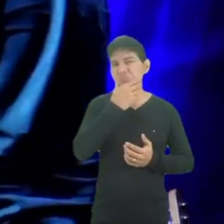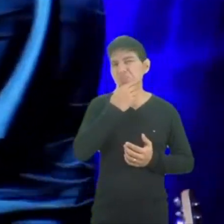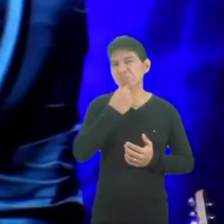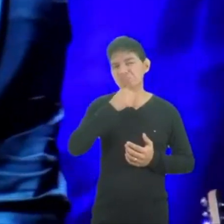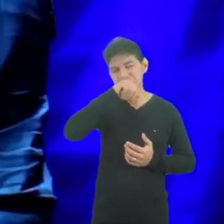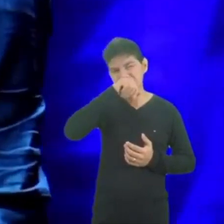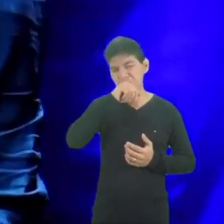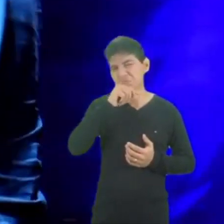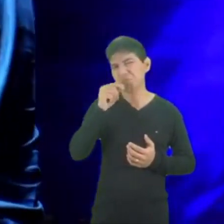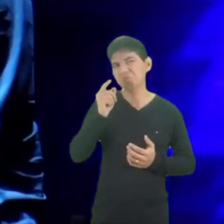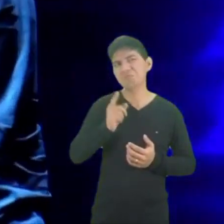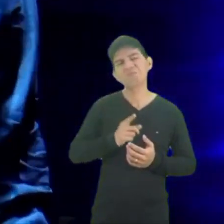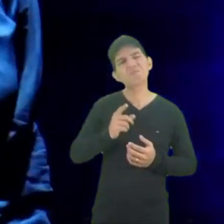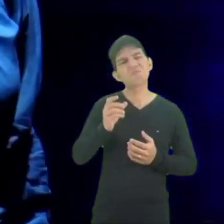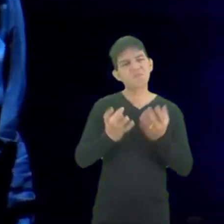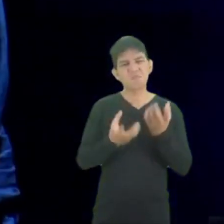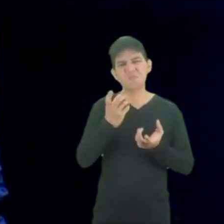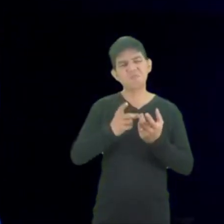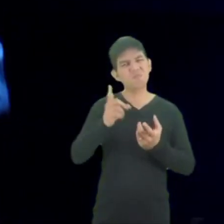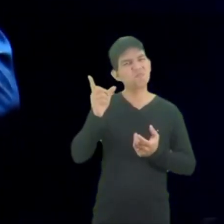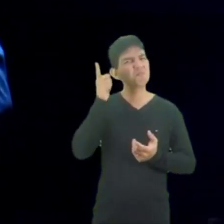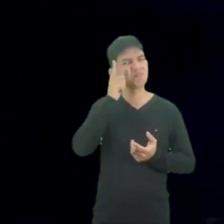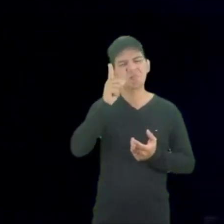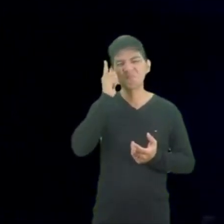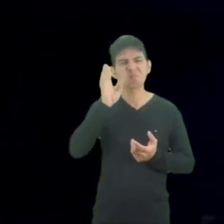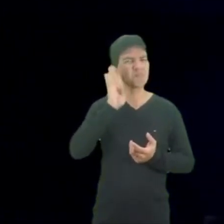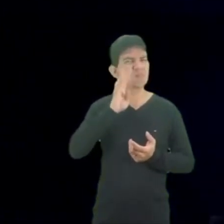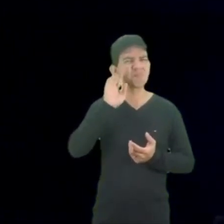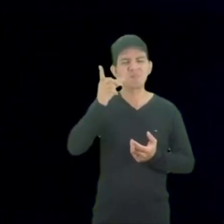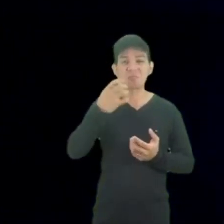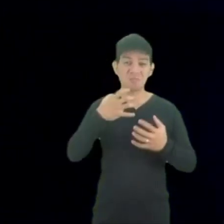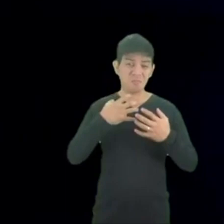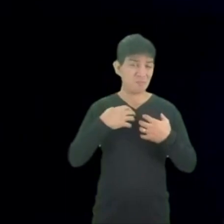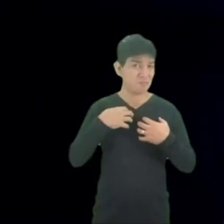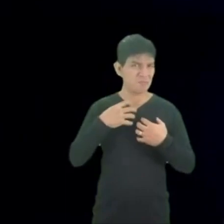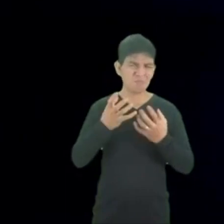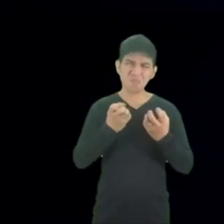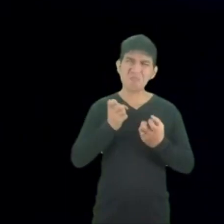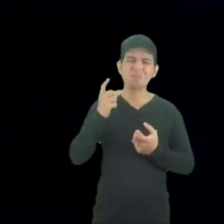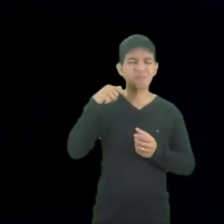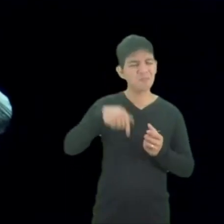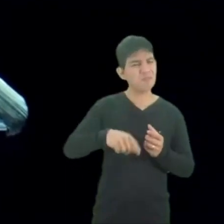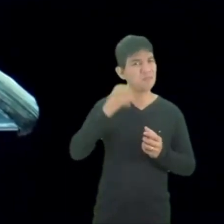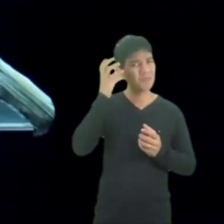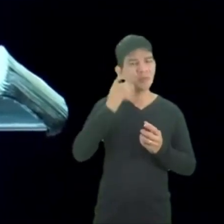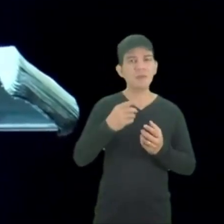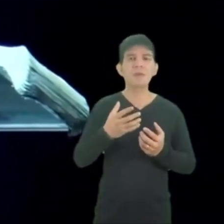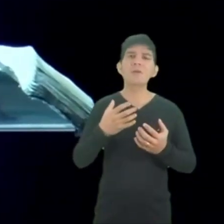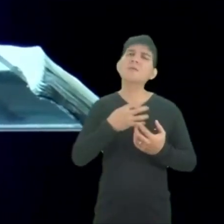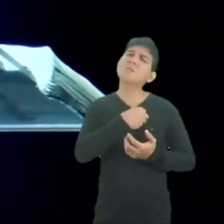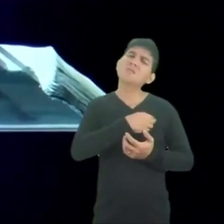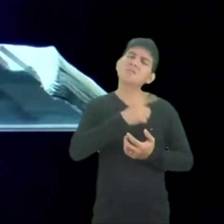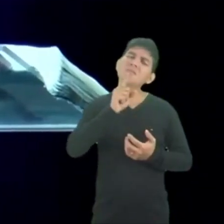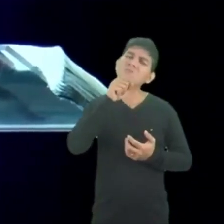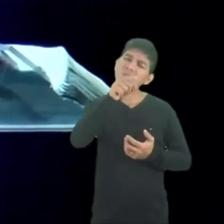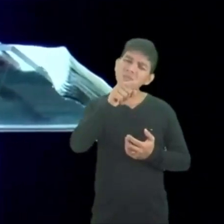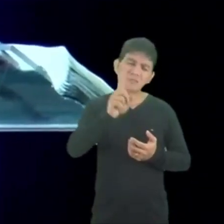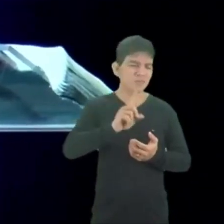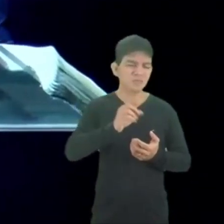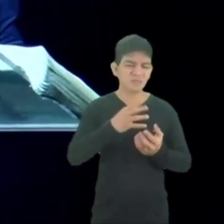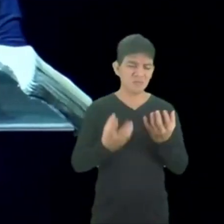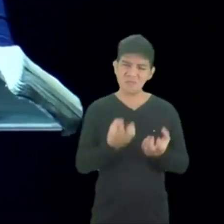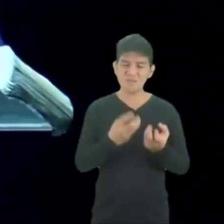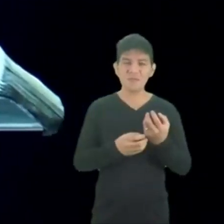legal, e eu não quero ir para lá. Eu digo: meu filho, mas você não vai para o inferno. E aí ele me fez